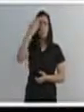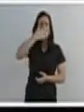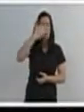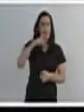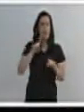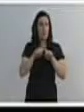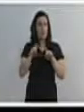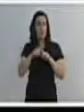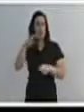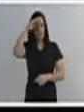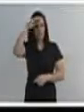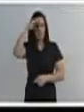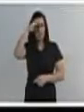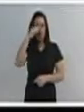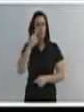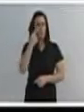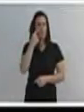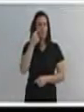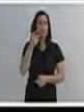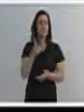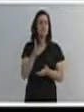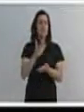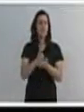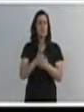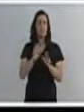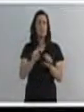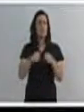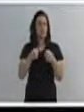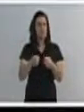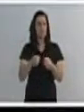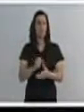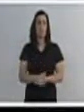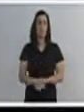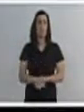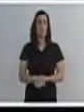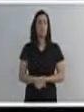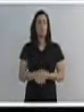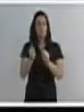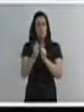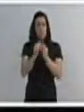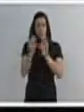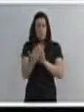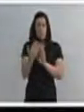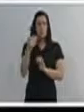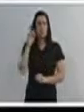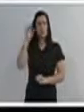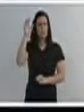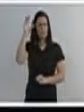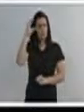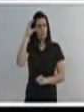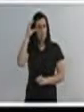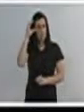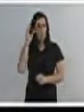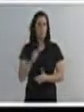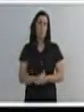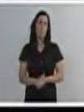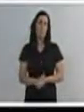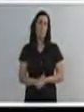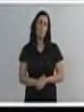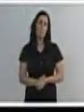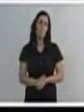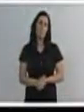imprensa, e estive hoje com o governador do Estado na coletiva à imprensa, junto com o deputado Jean Kuma. Aliás, o deputado Jean Kuma presente em todos